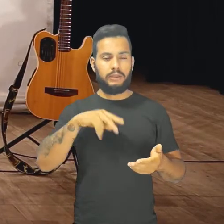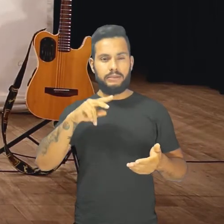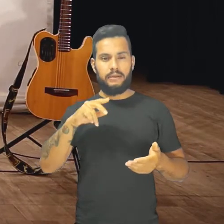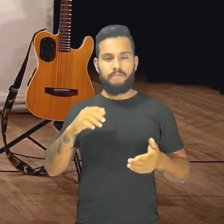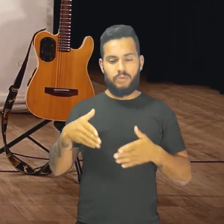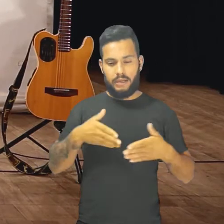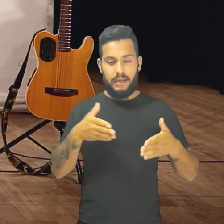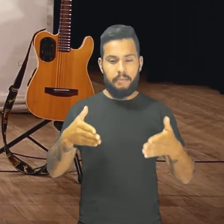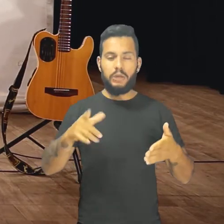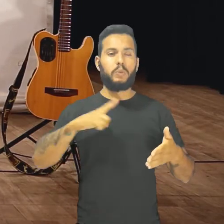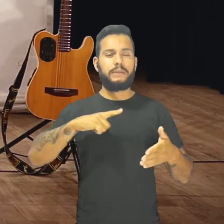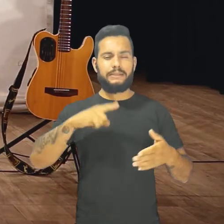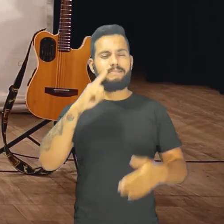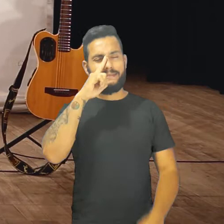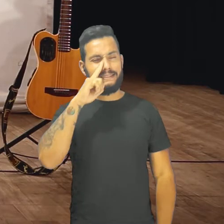está coberta de risco.